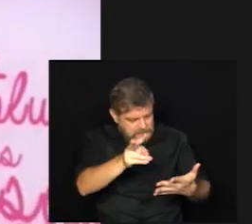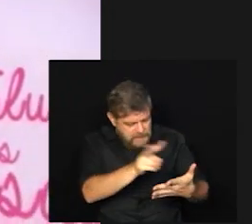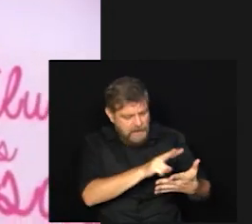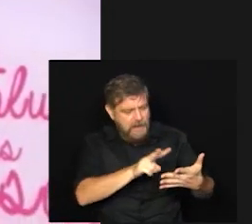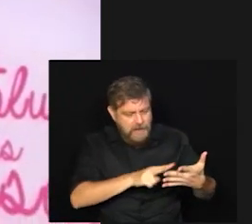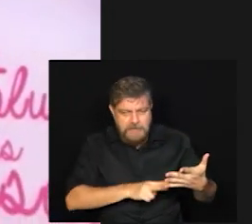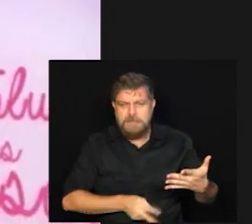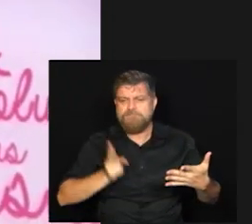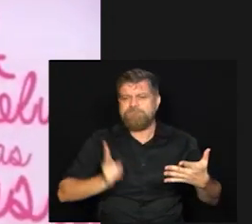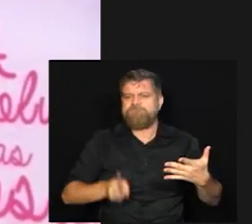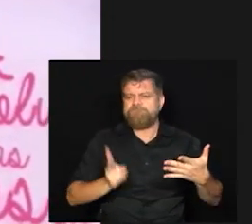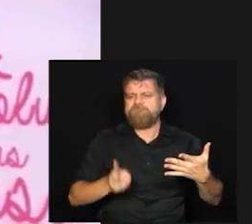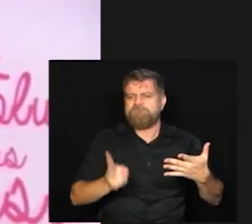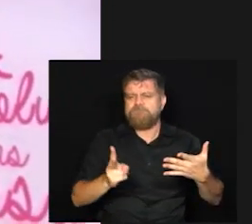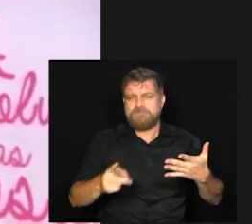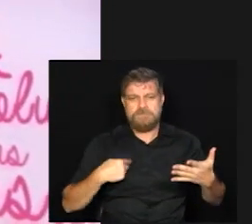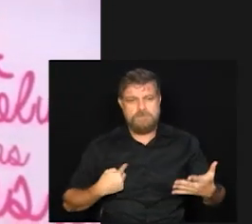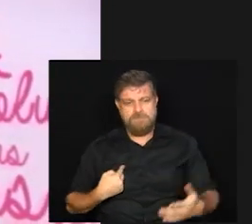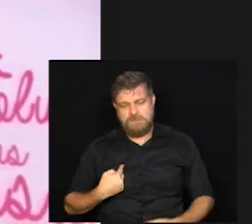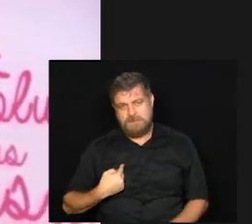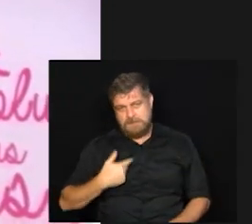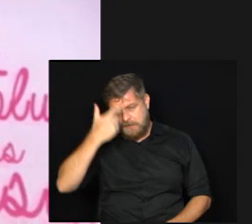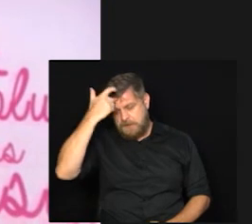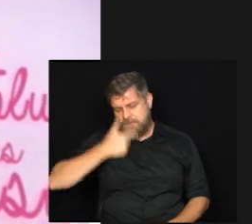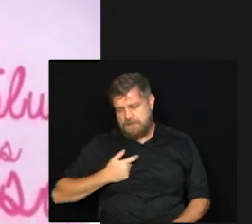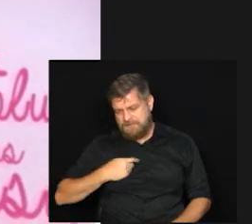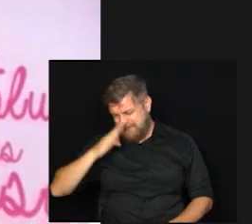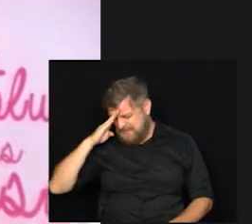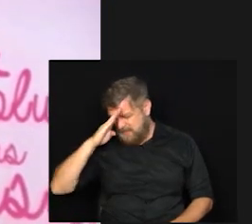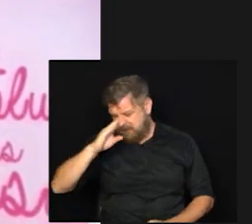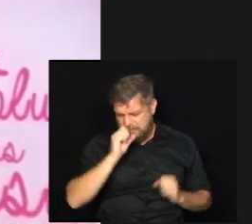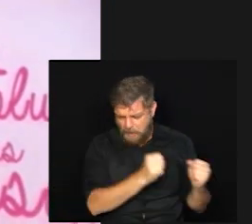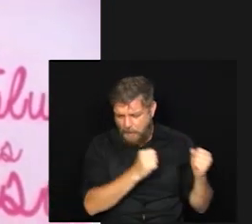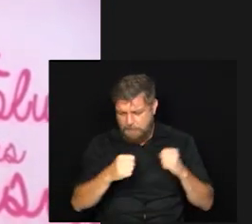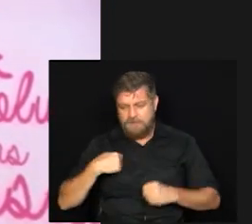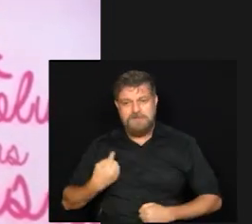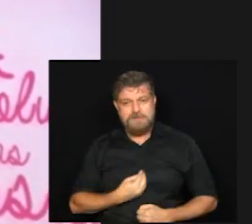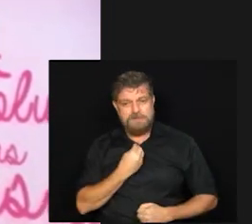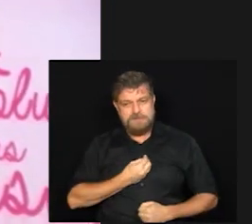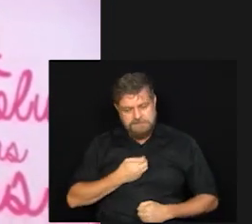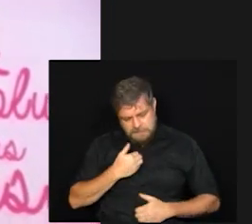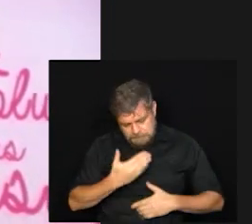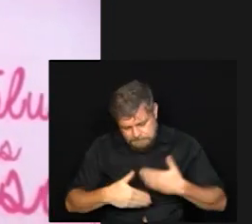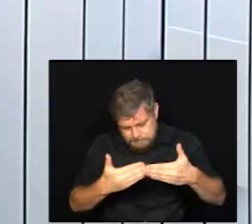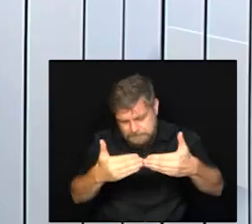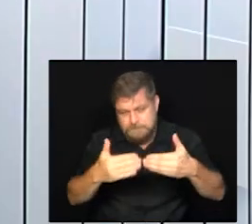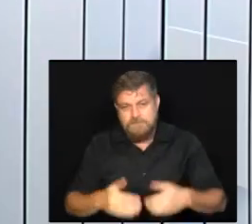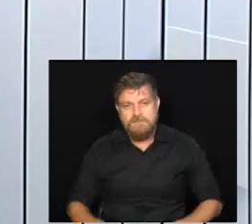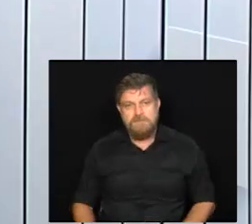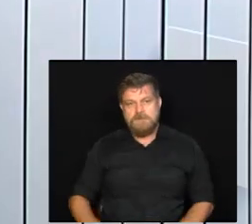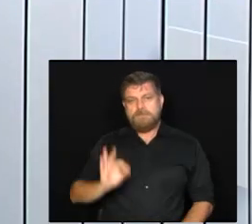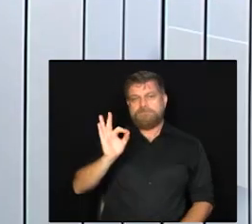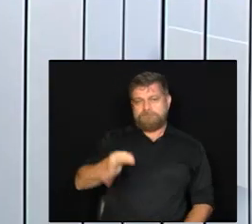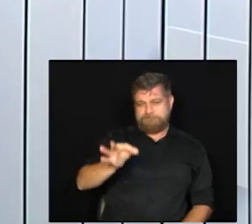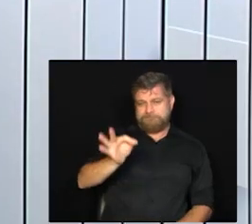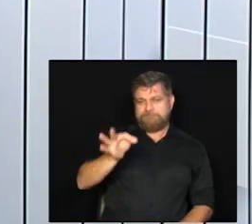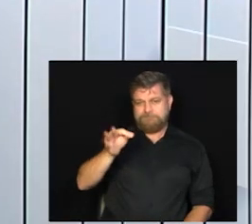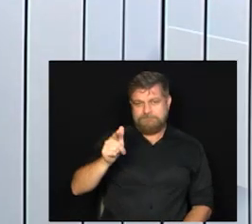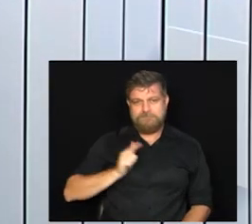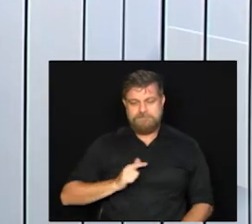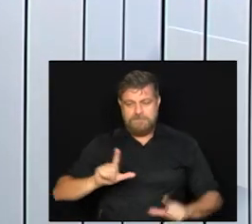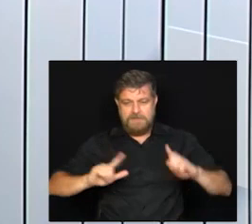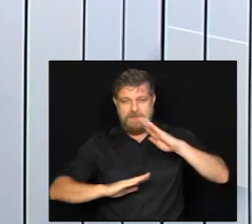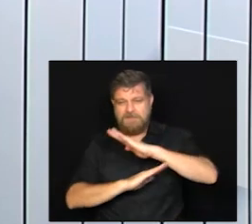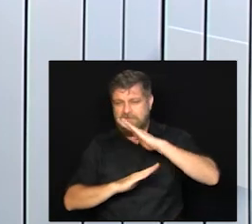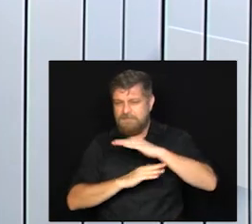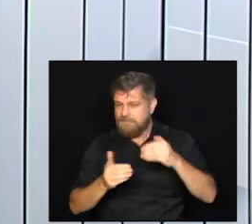porque, para mim, é o principal poder que a gente pode adquirir ao longo da vida. Exatamente, e por isso que as portas da TV